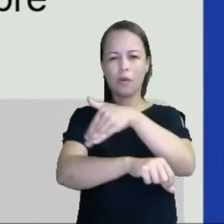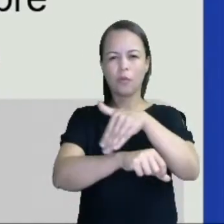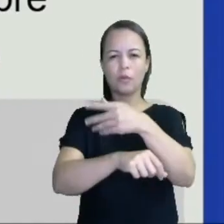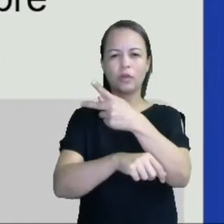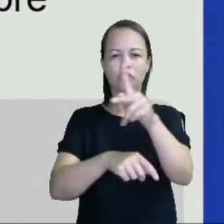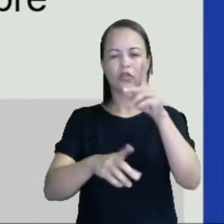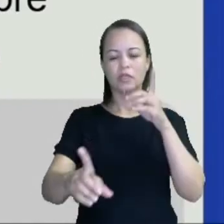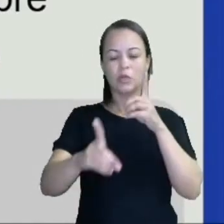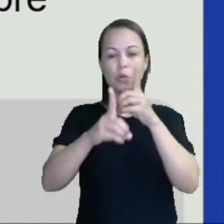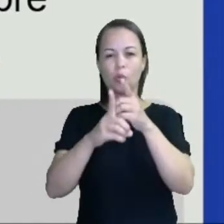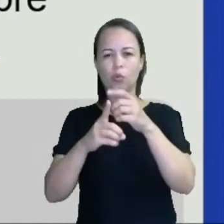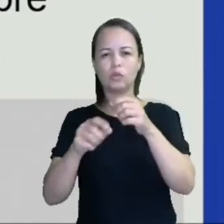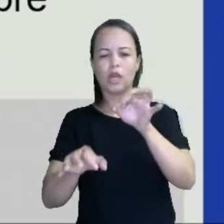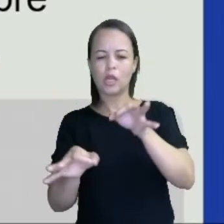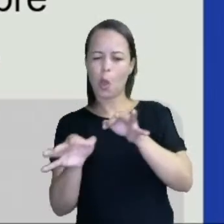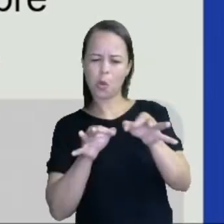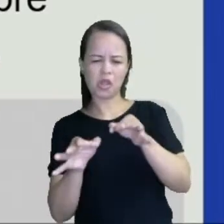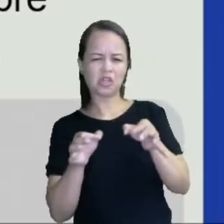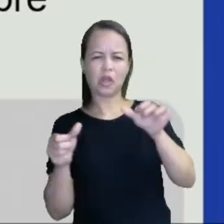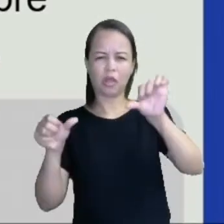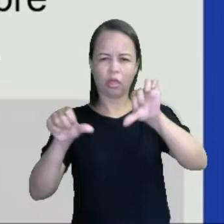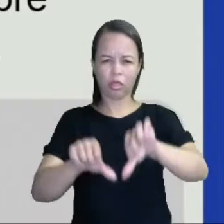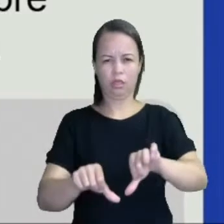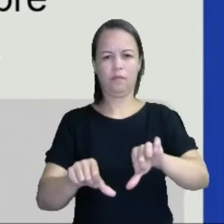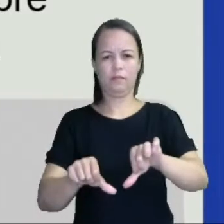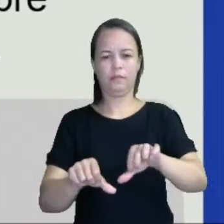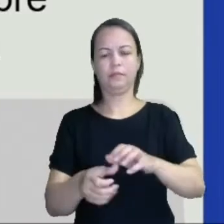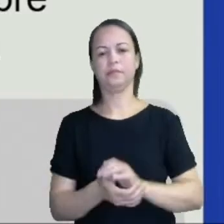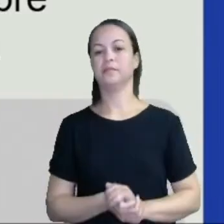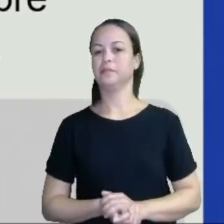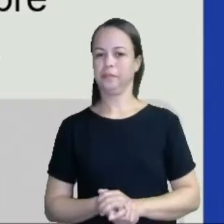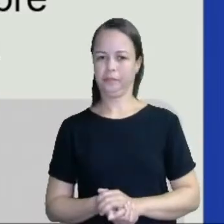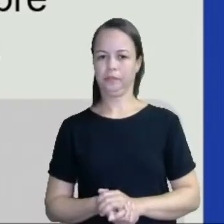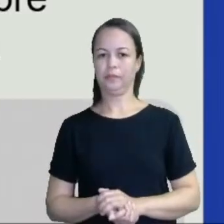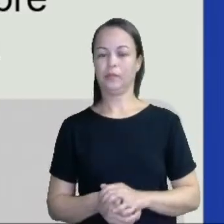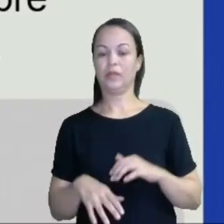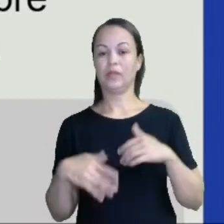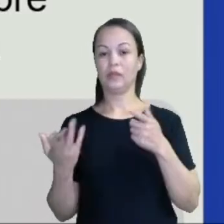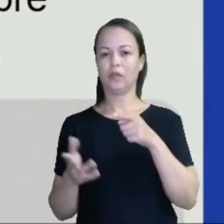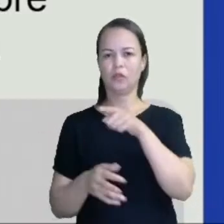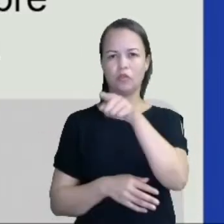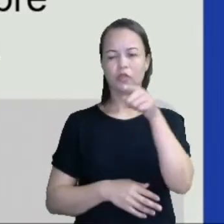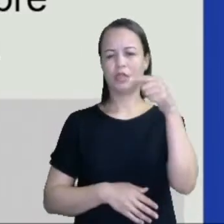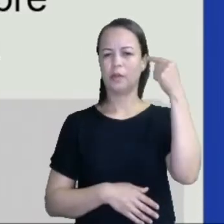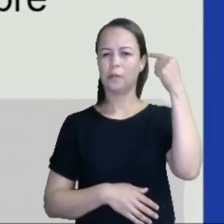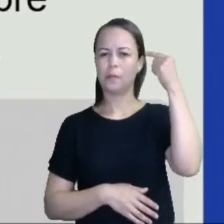encontra de infraestrutura de má qualidade? Então, você precisa